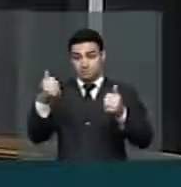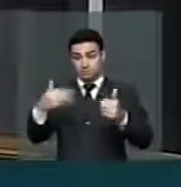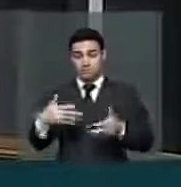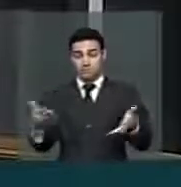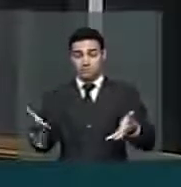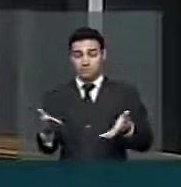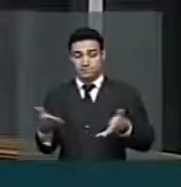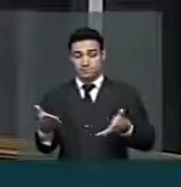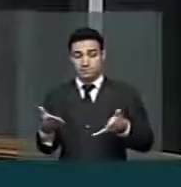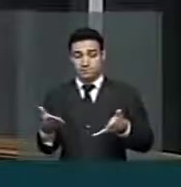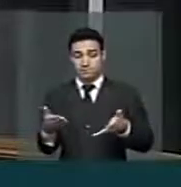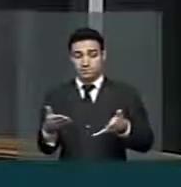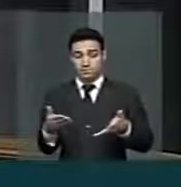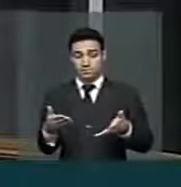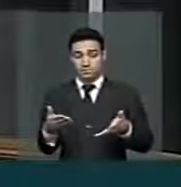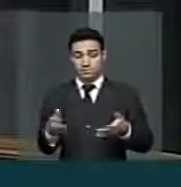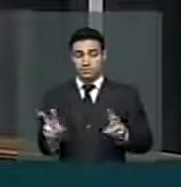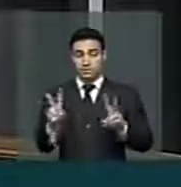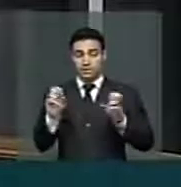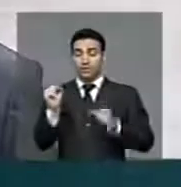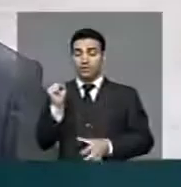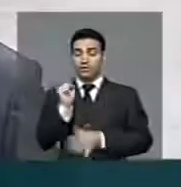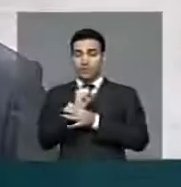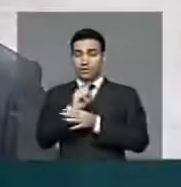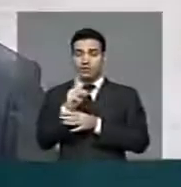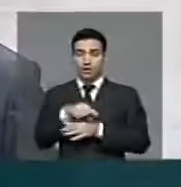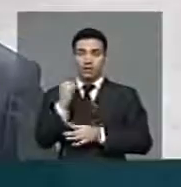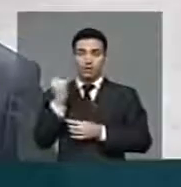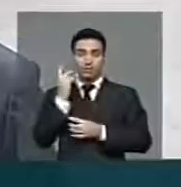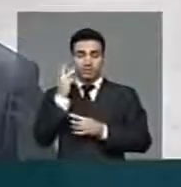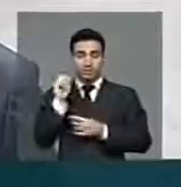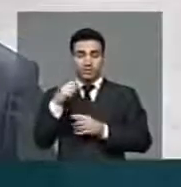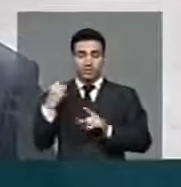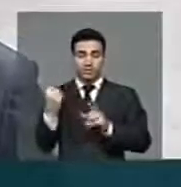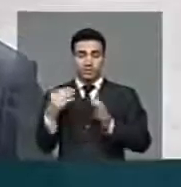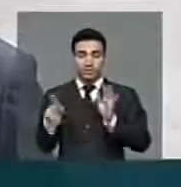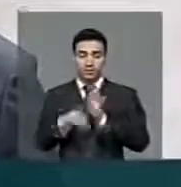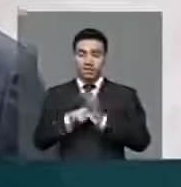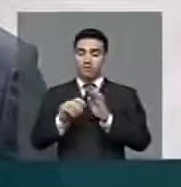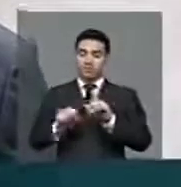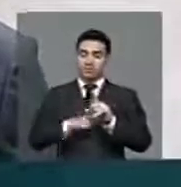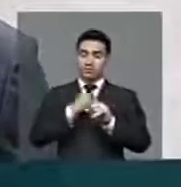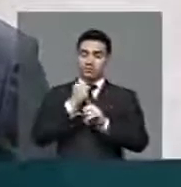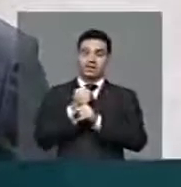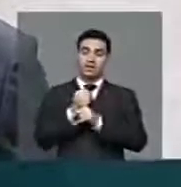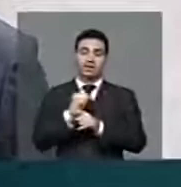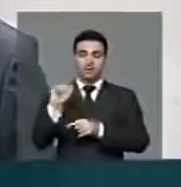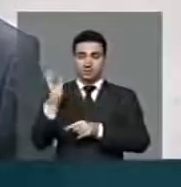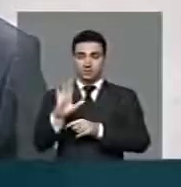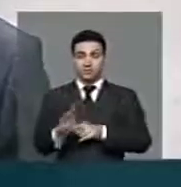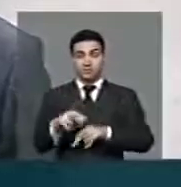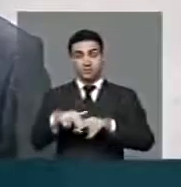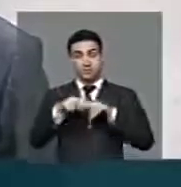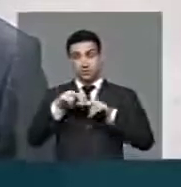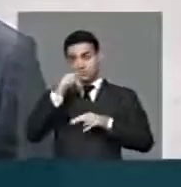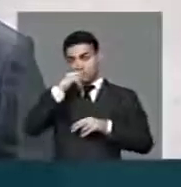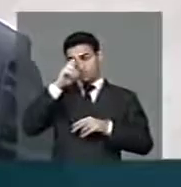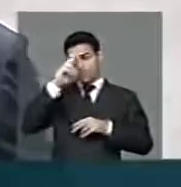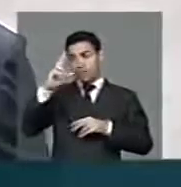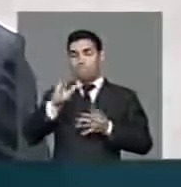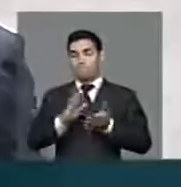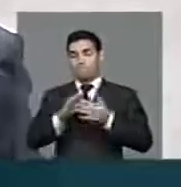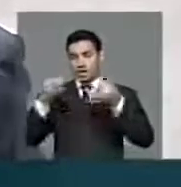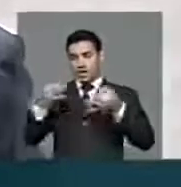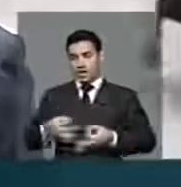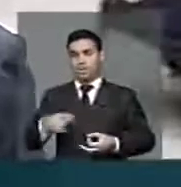hoje. O item segurança é fundamental para a própria sociedade brasileira, para todos os seus segmentos. Portanto, Vossa Excelência merece